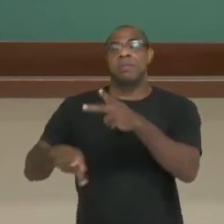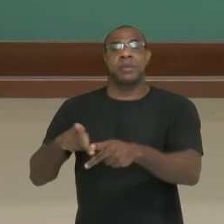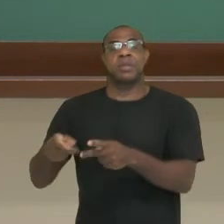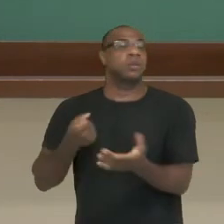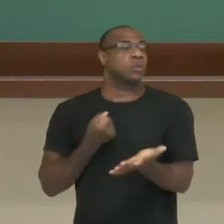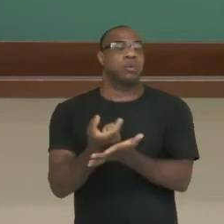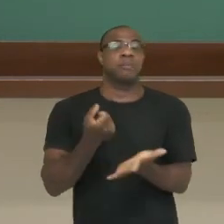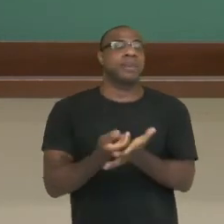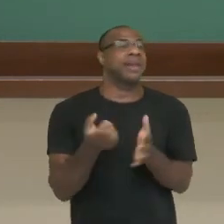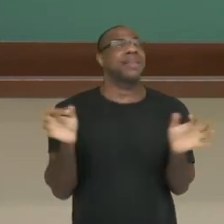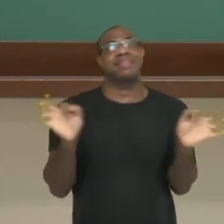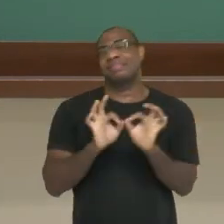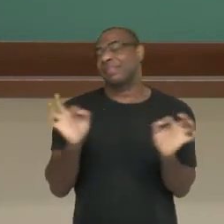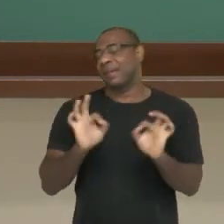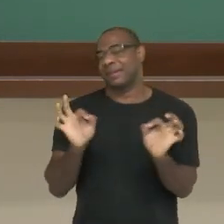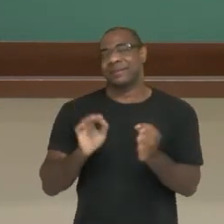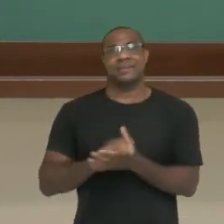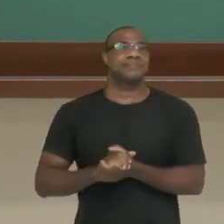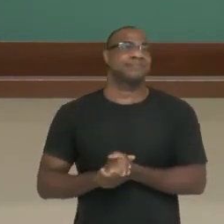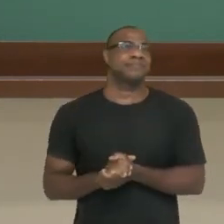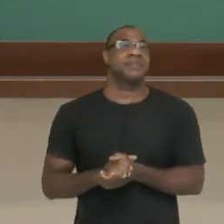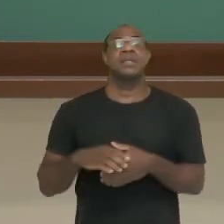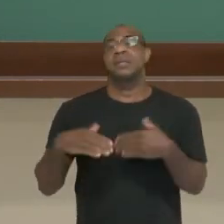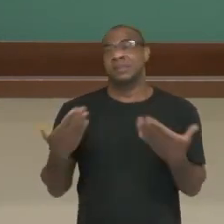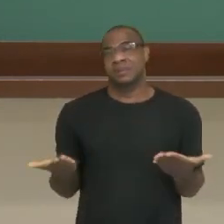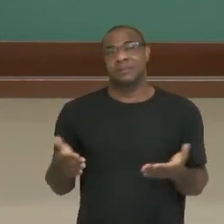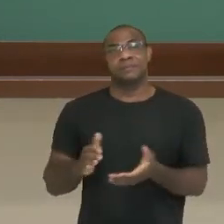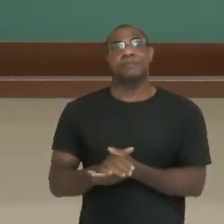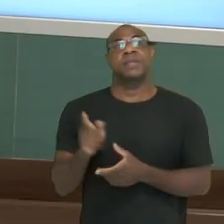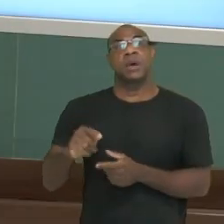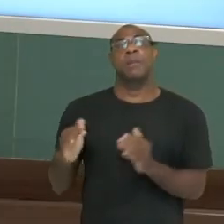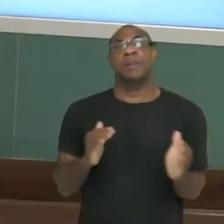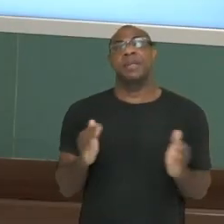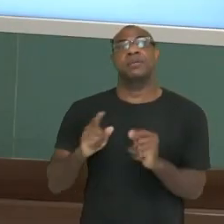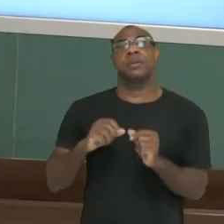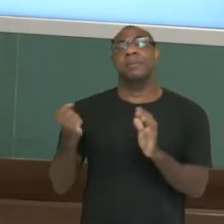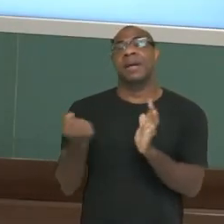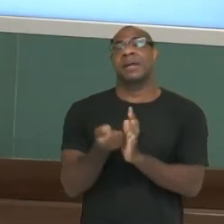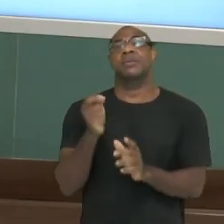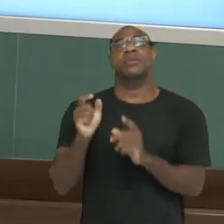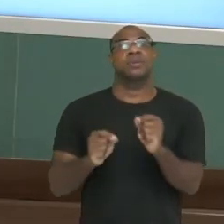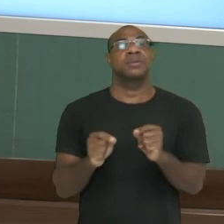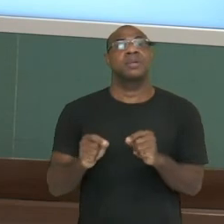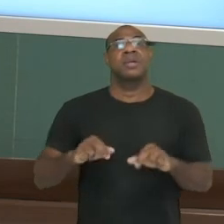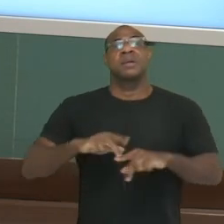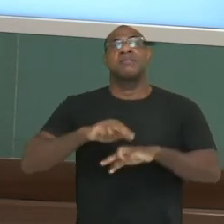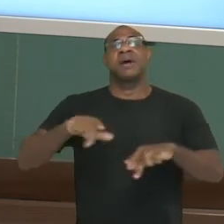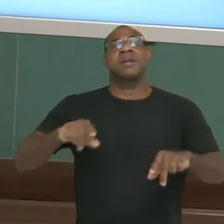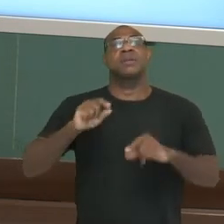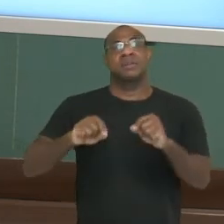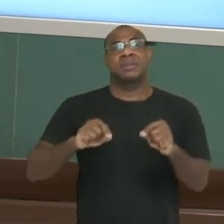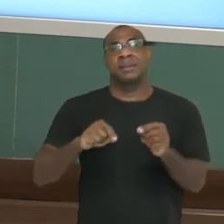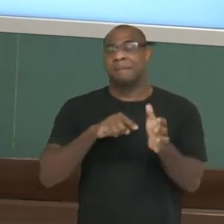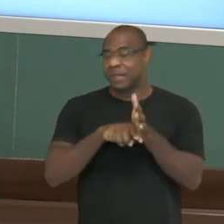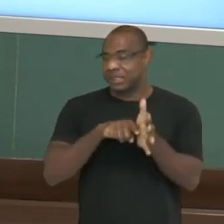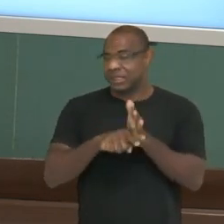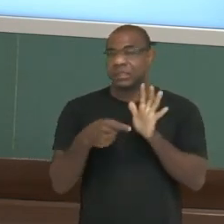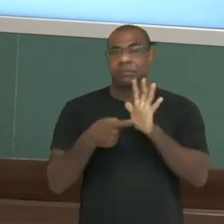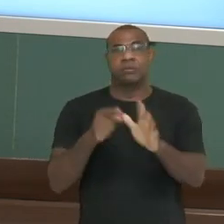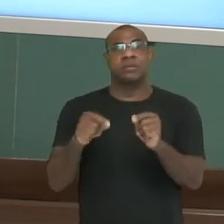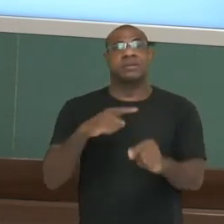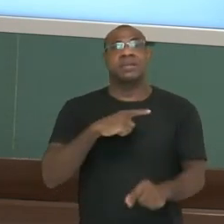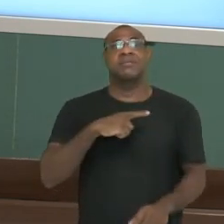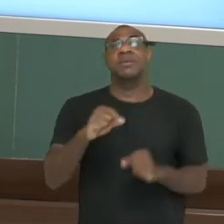menor poder de investimento. Esse também é um período marcado por vários estudos que mostram que houve